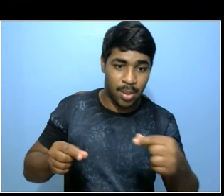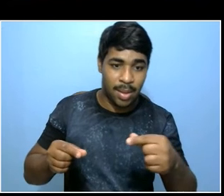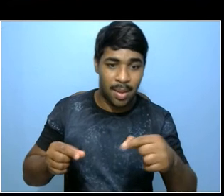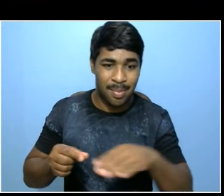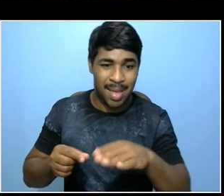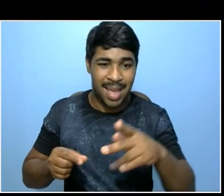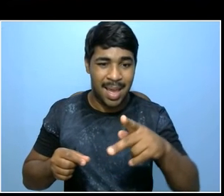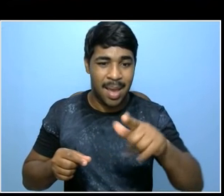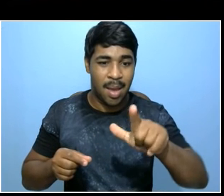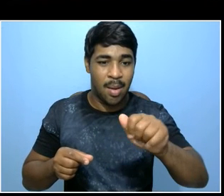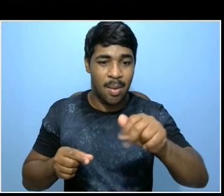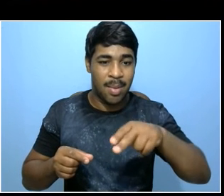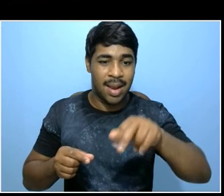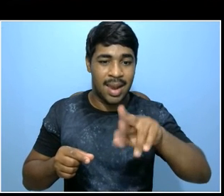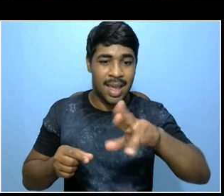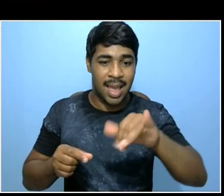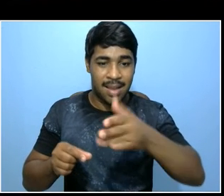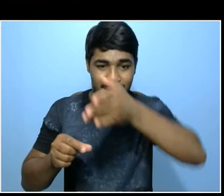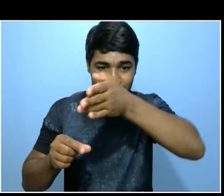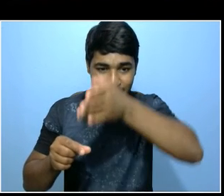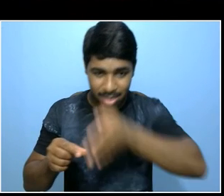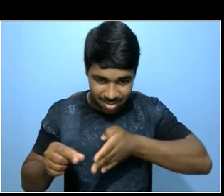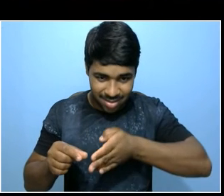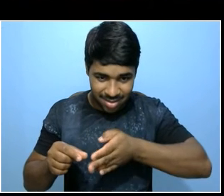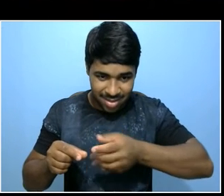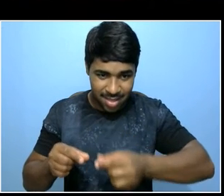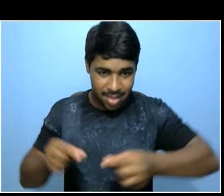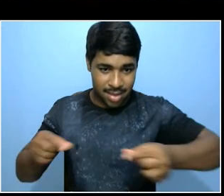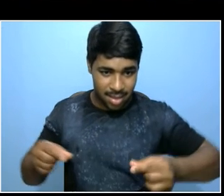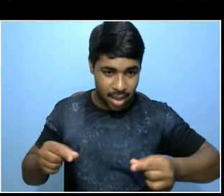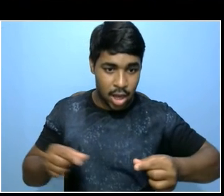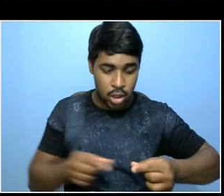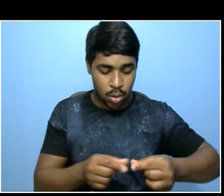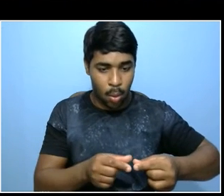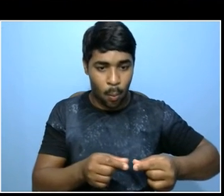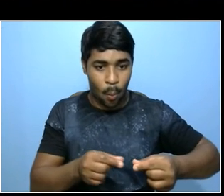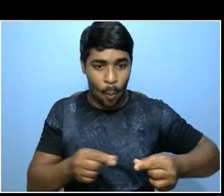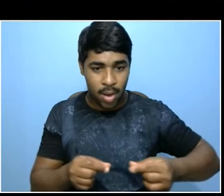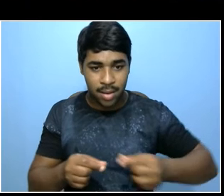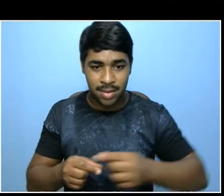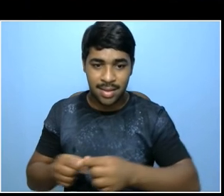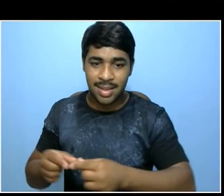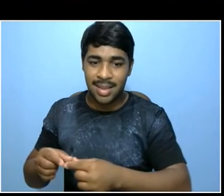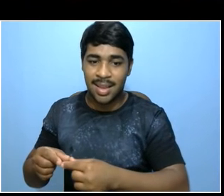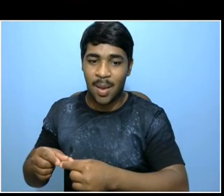vai sofrer esse processo de regeneração e vai também formar uma nova planária.